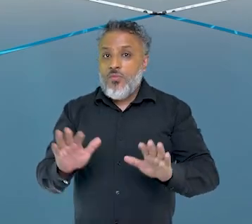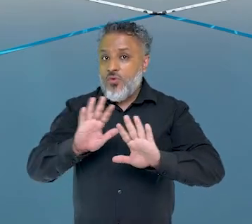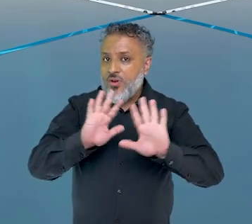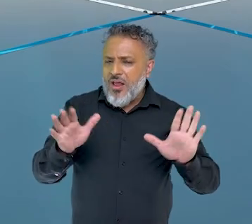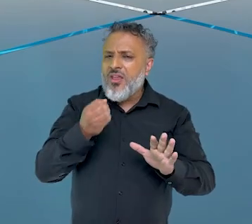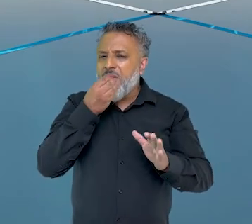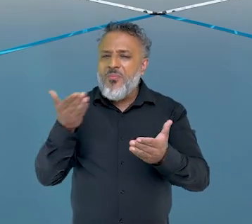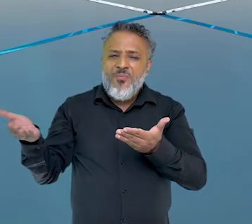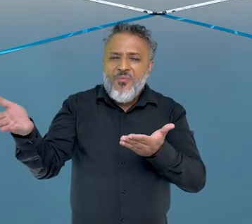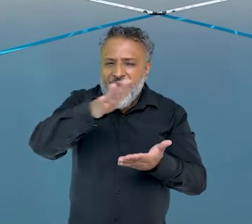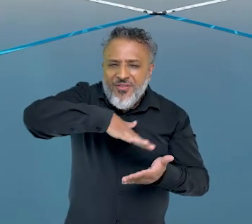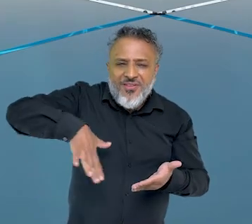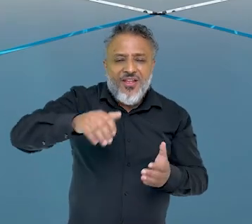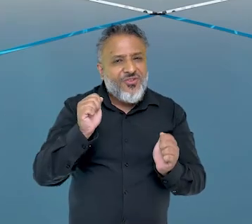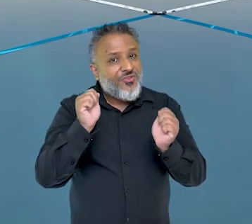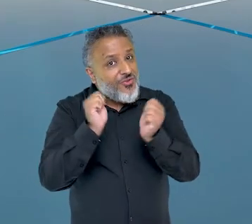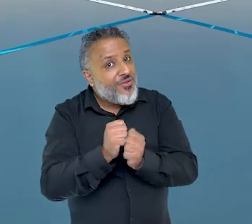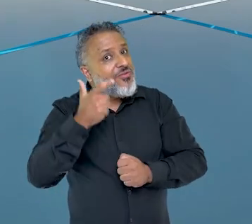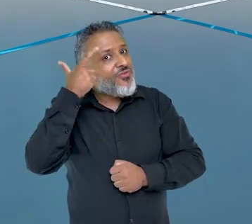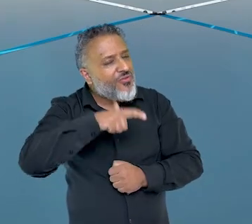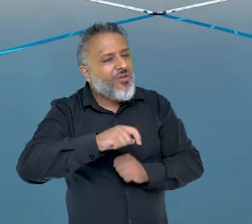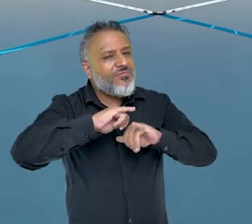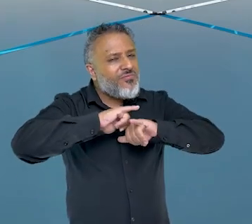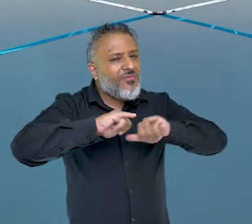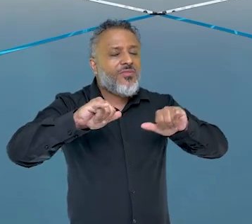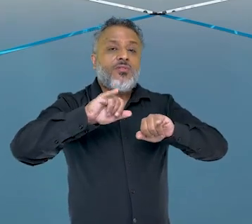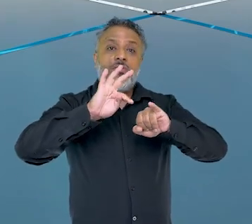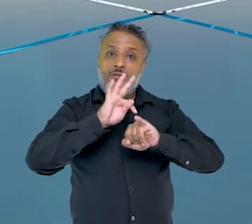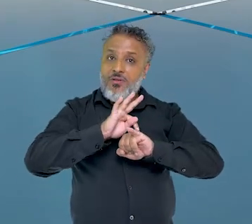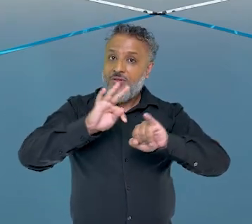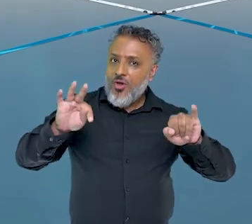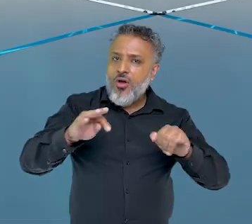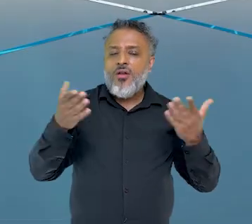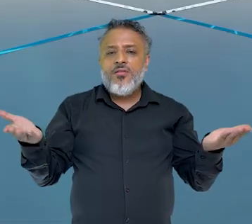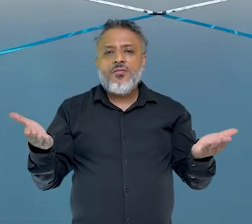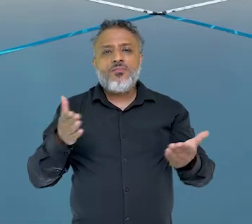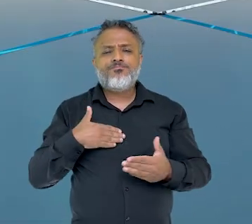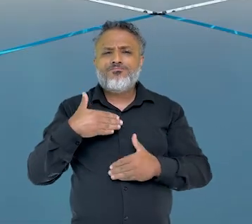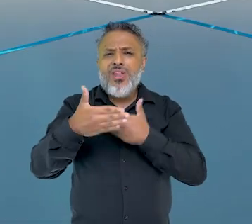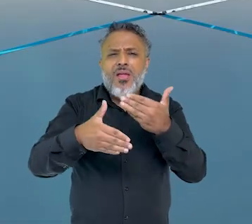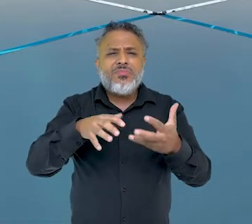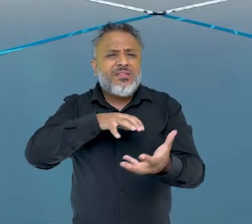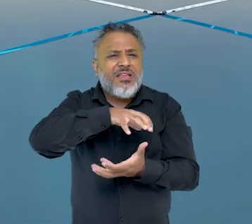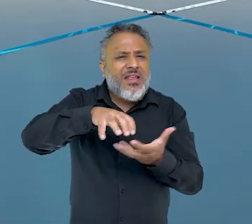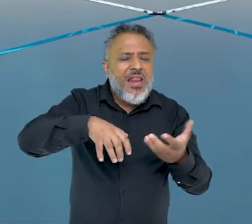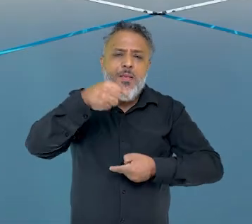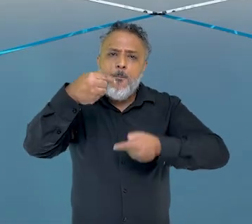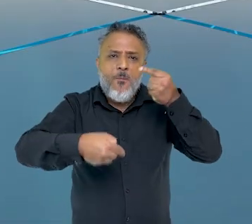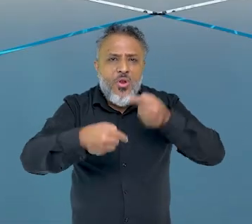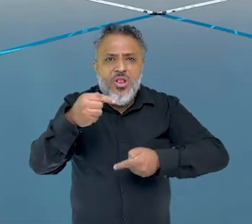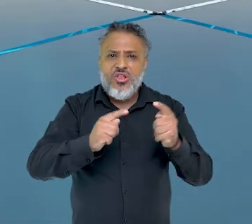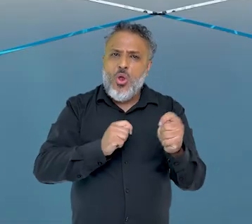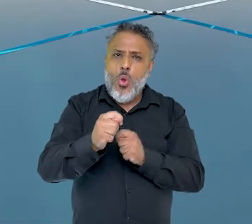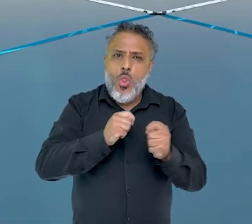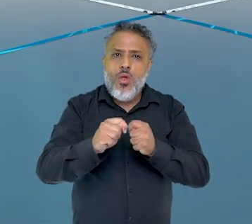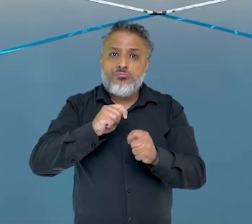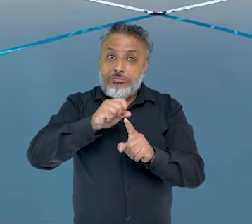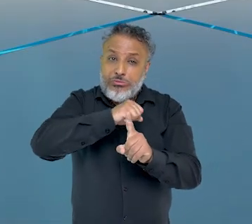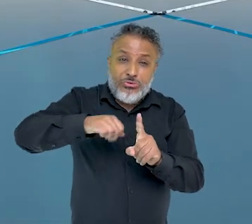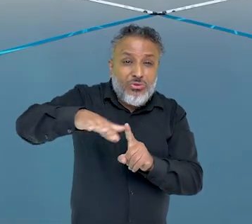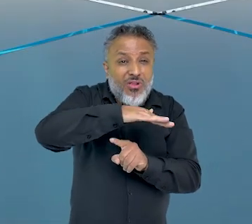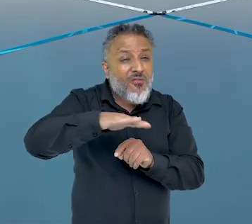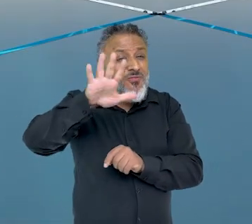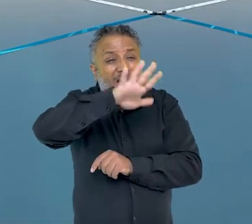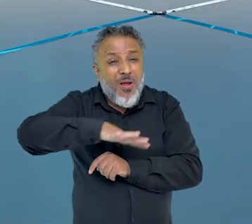Olá, que bom estar com você em mais uma edição do Inteiro Teor. Em tempo de crises políticas, econômicas e sociais em várias partes